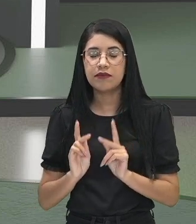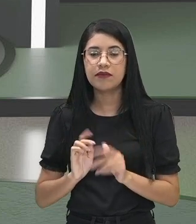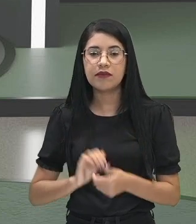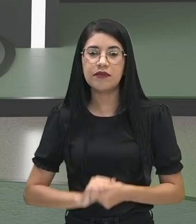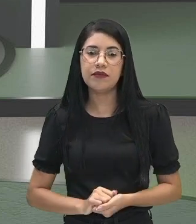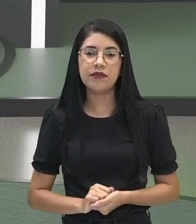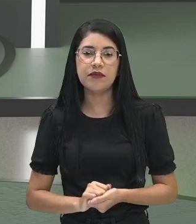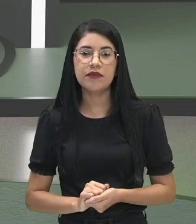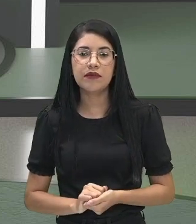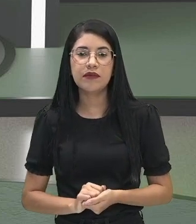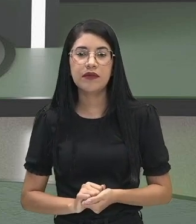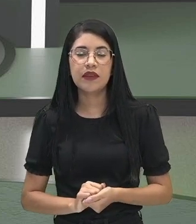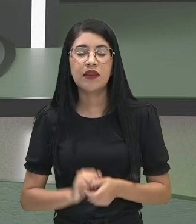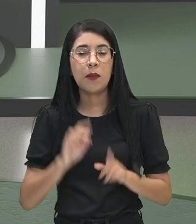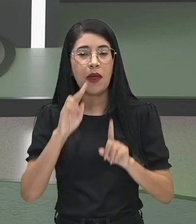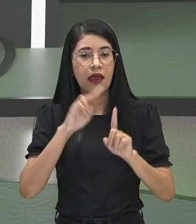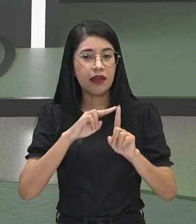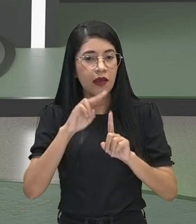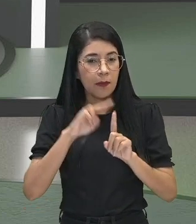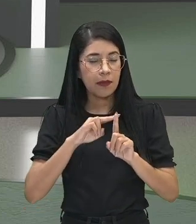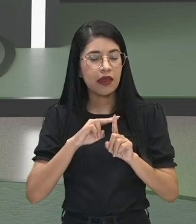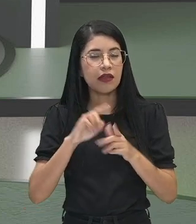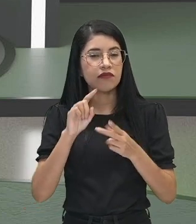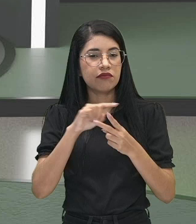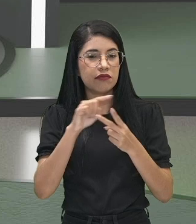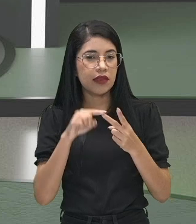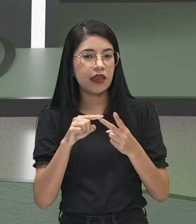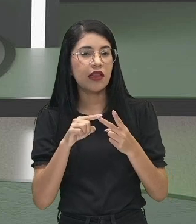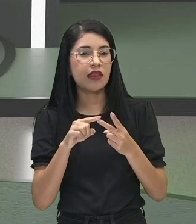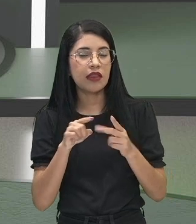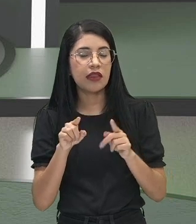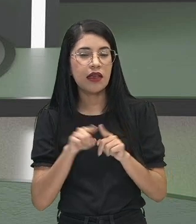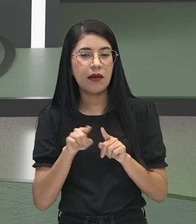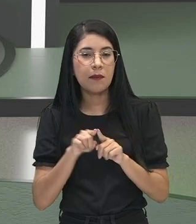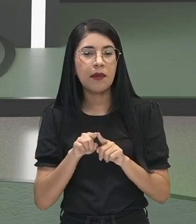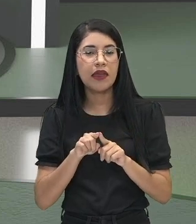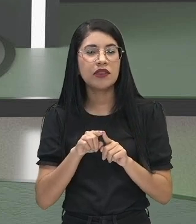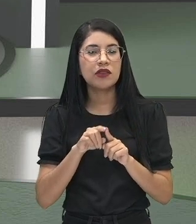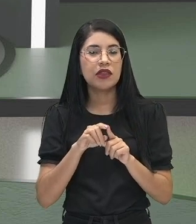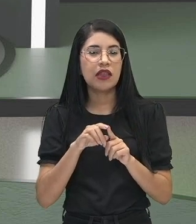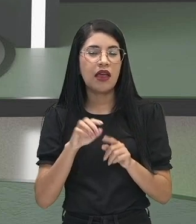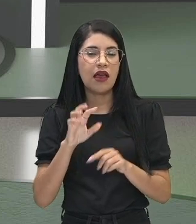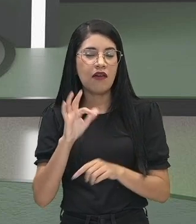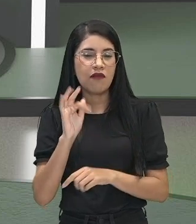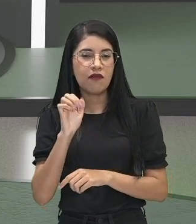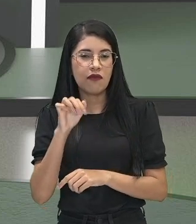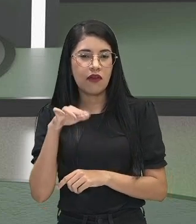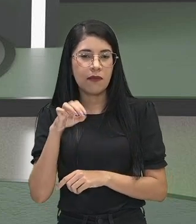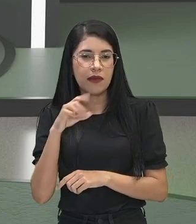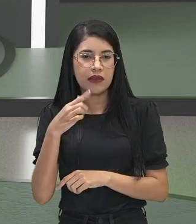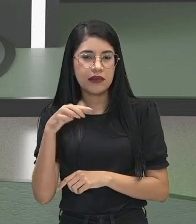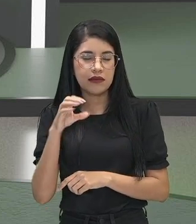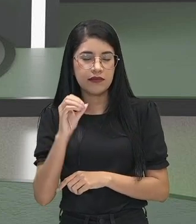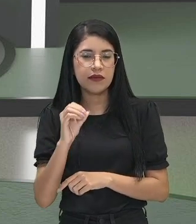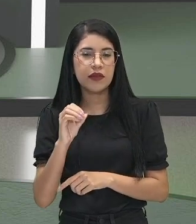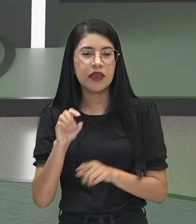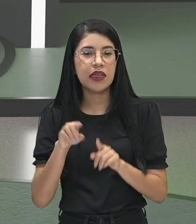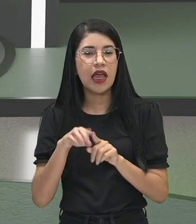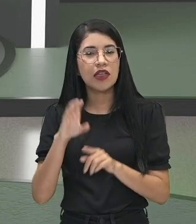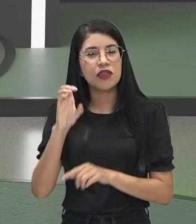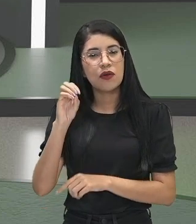valores, tanto a entalpia de formação como você viu, tanto quanto a entalpia de combustão, esses valores eles vão